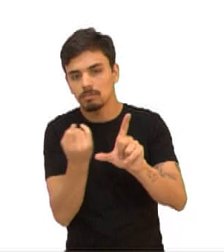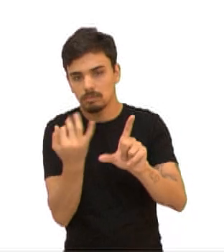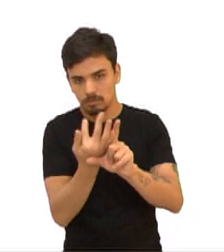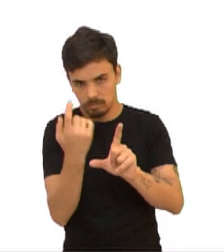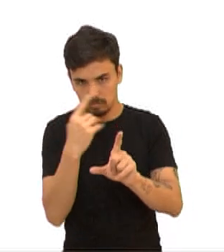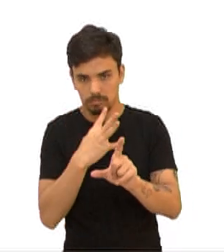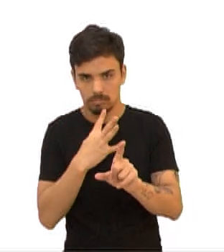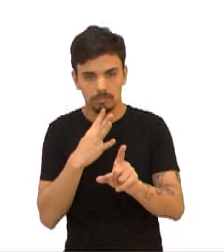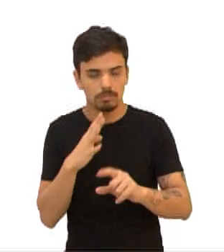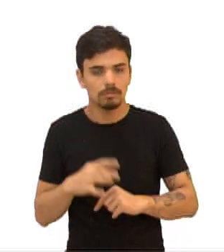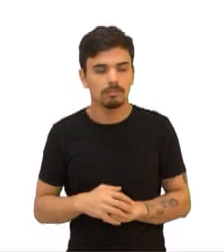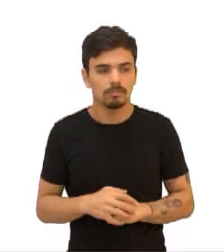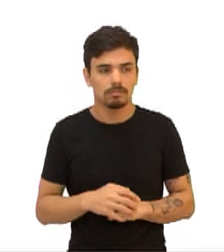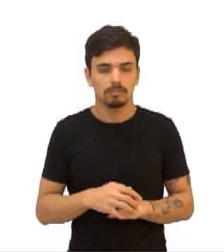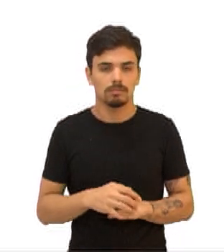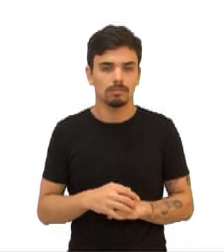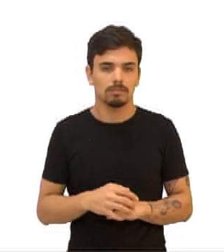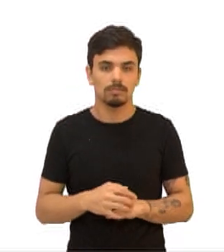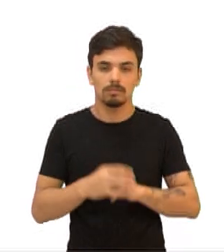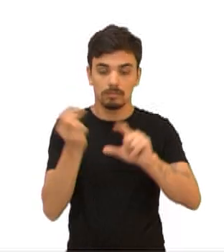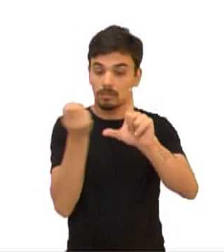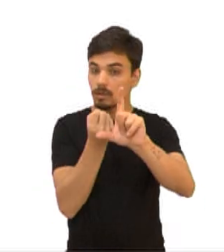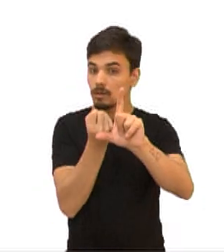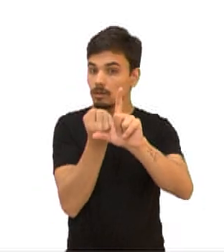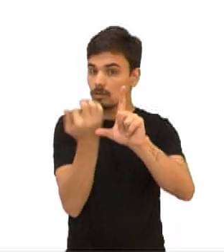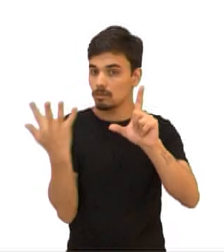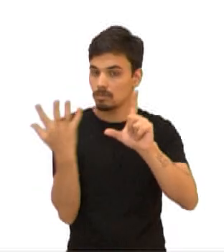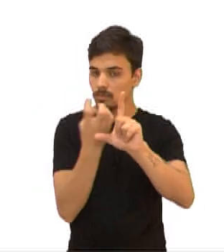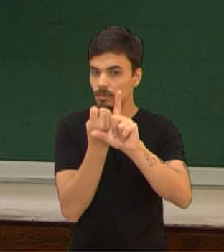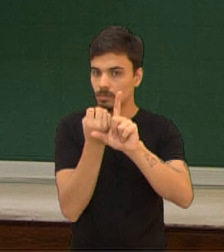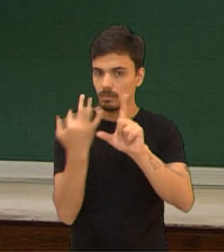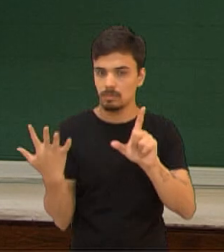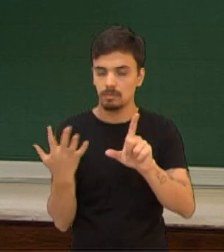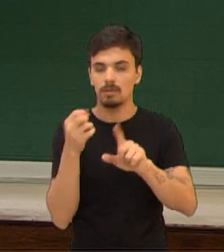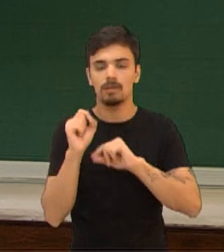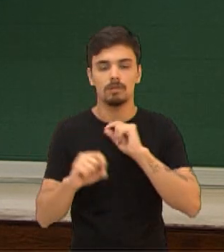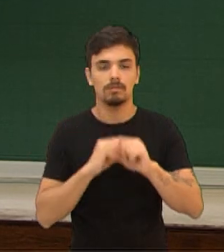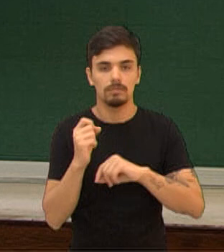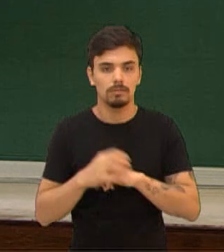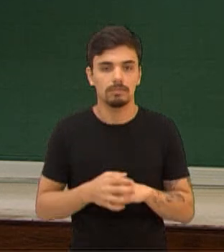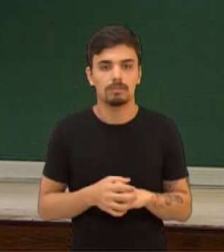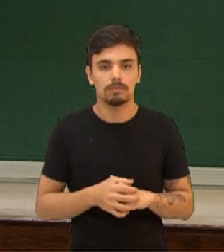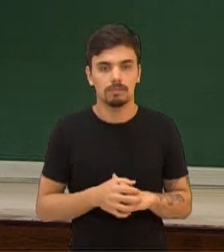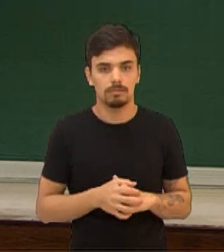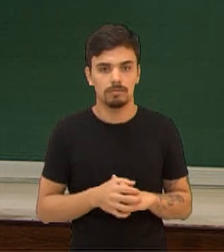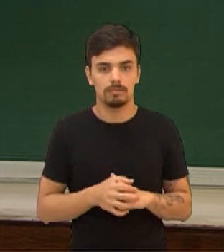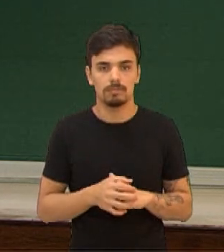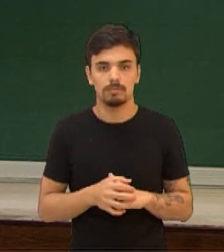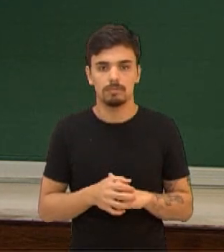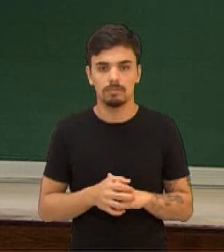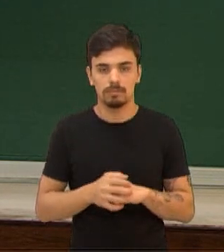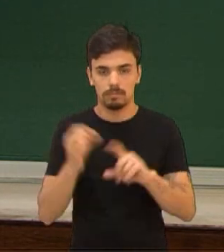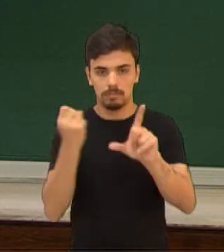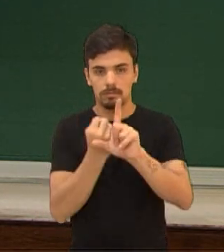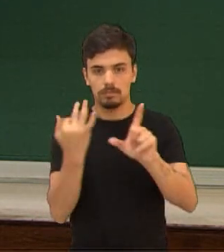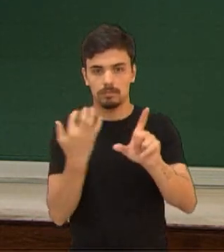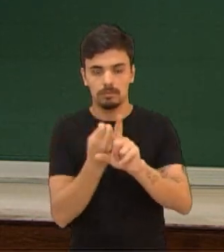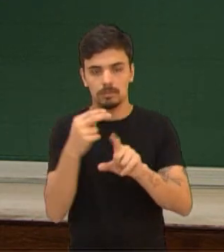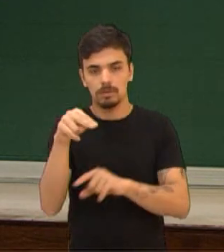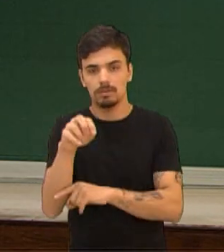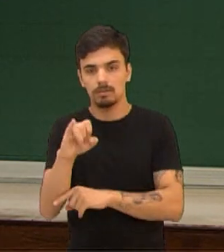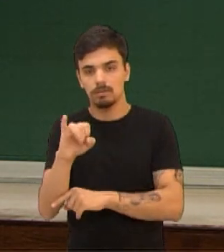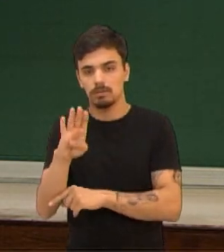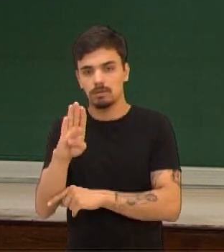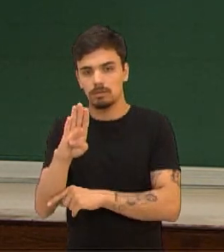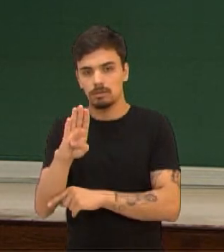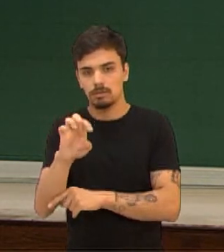Logaritmo. Então, a função logarítmica é com o logaritmo neperiano,